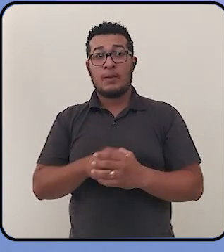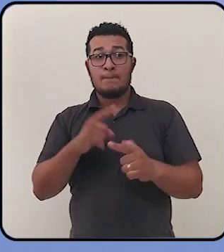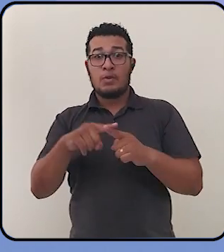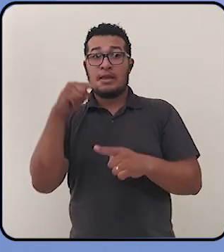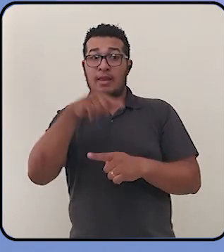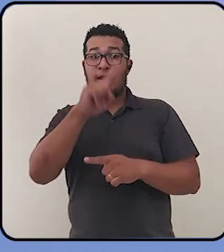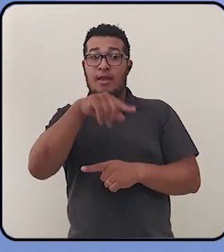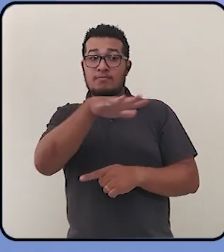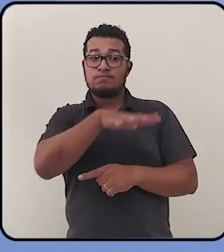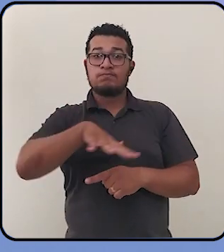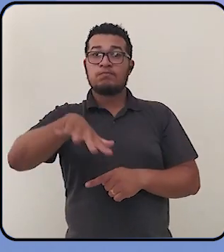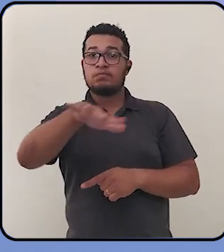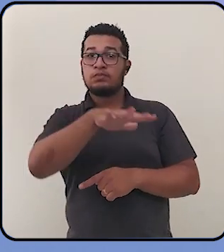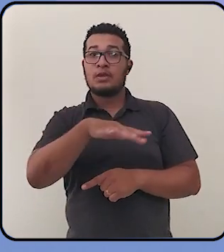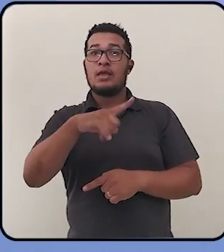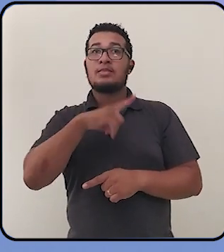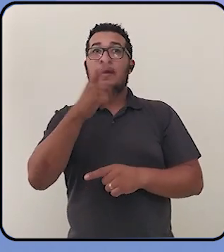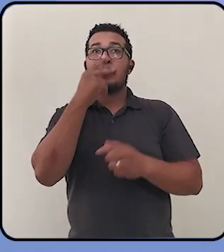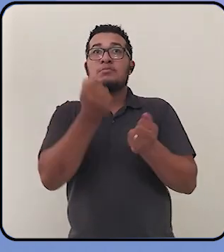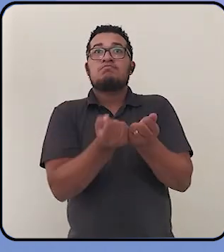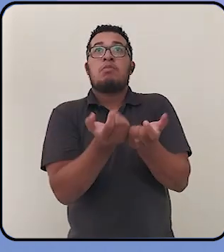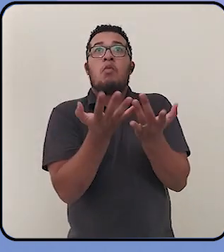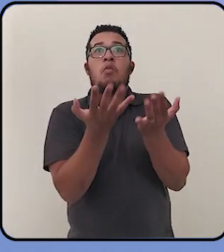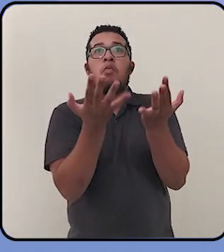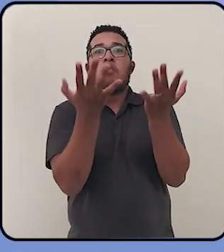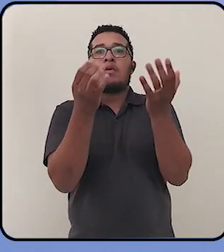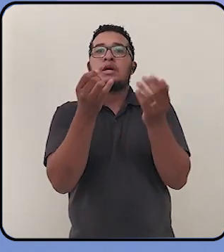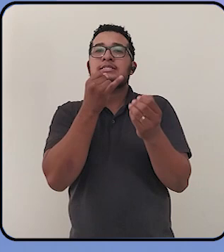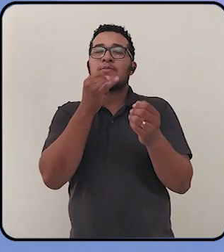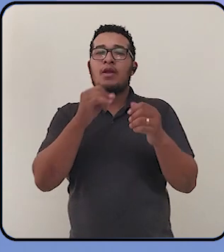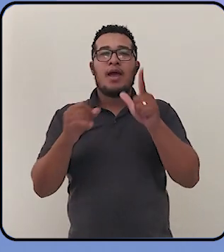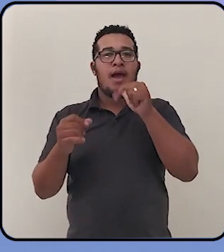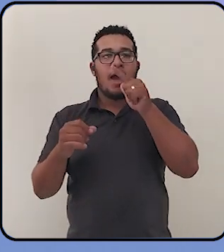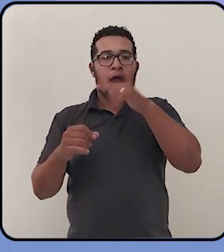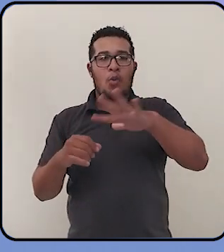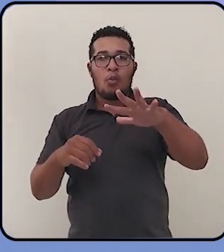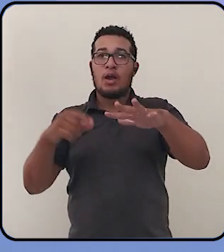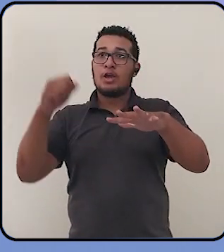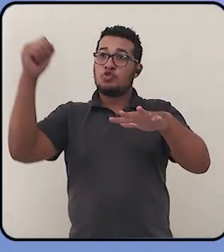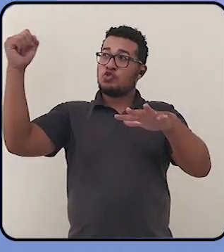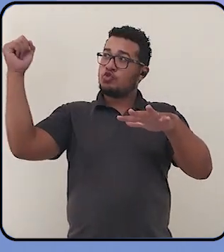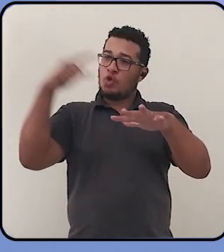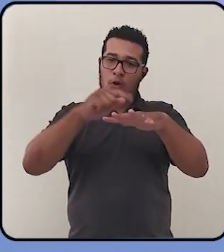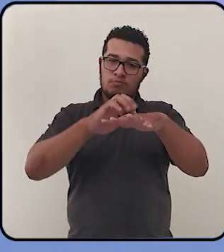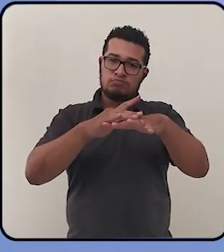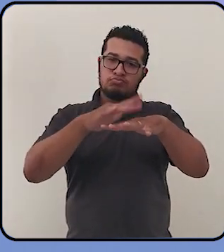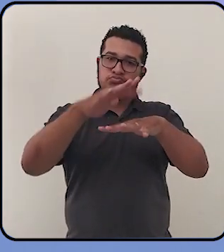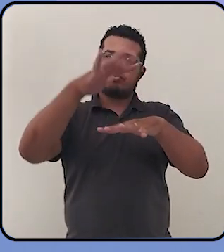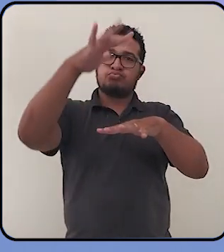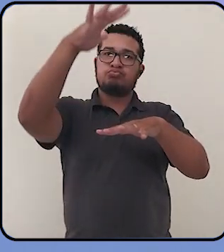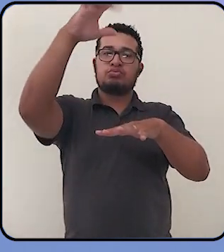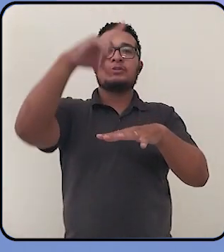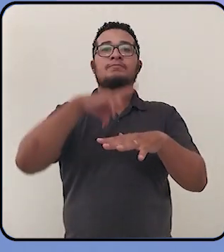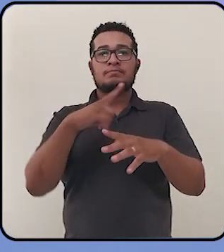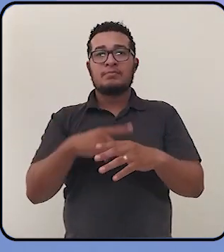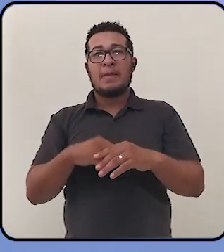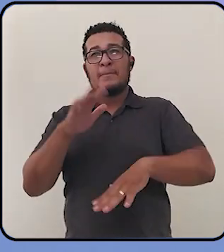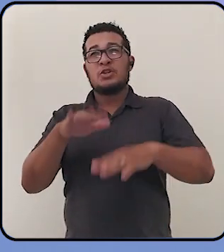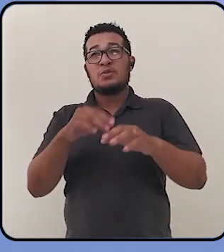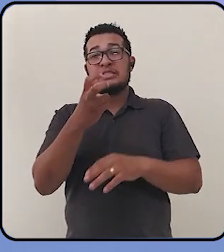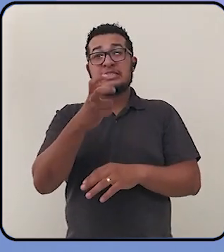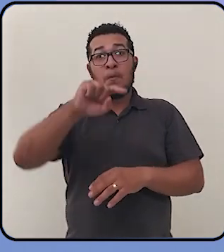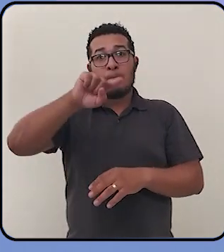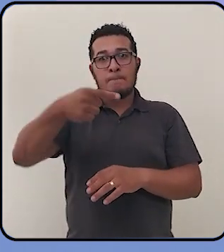é uma zona de alta evaporação, principalmente na região amazônica, onde temos mais de